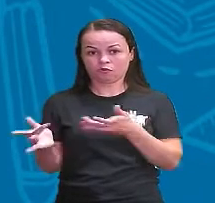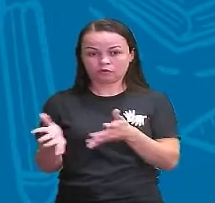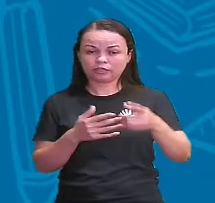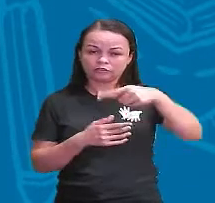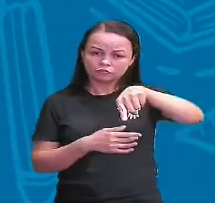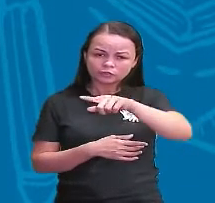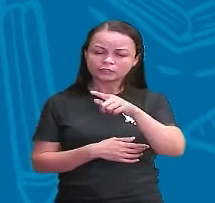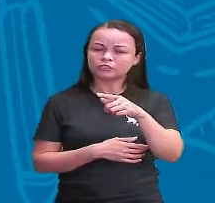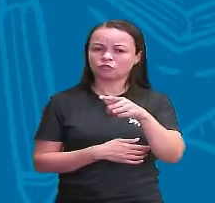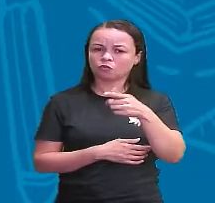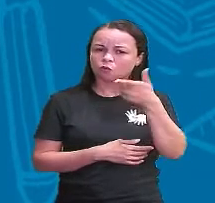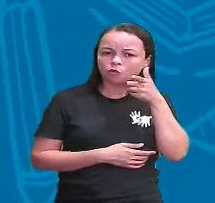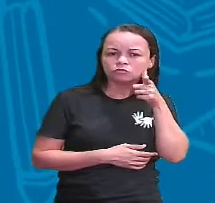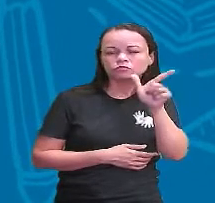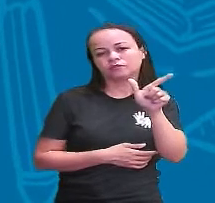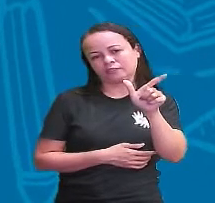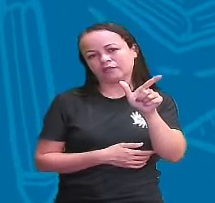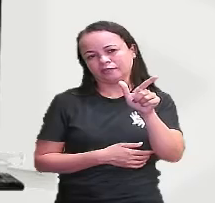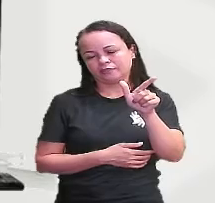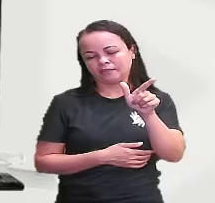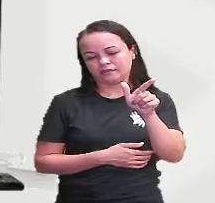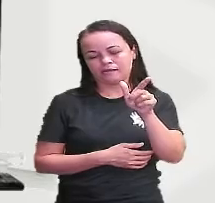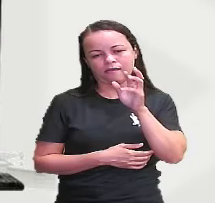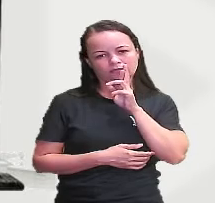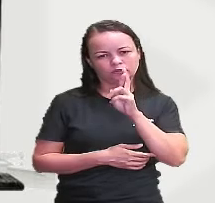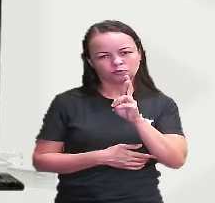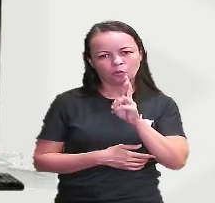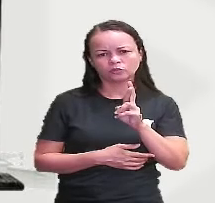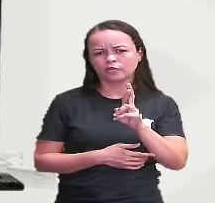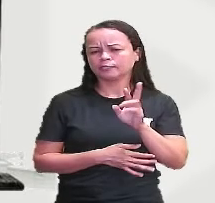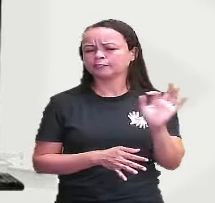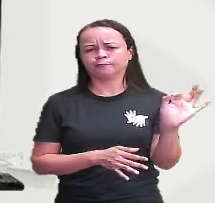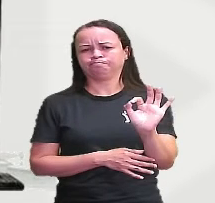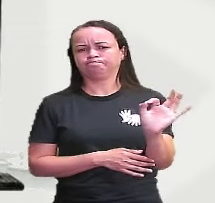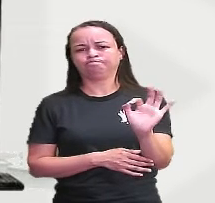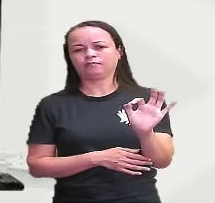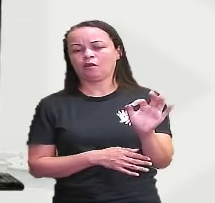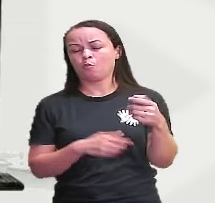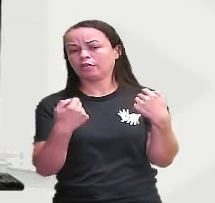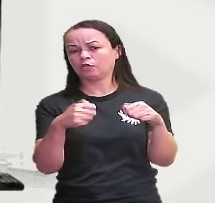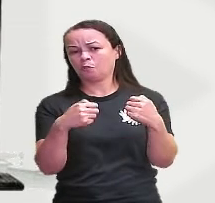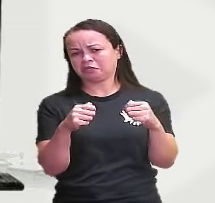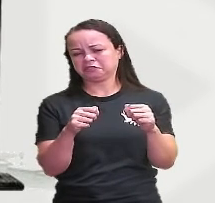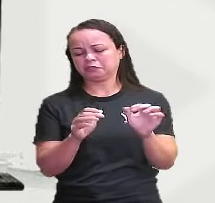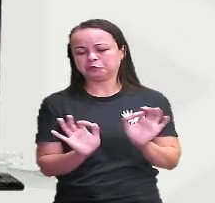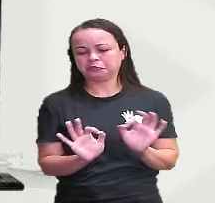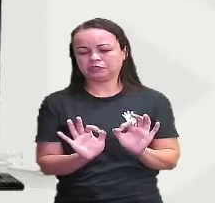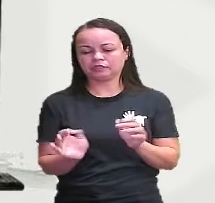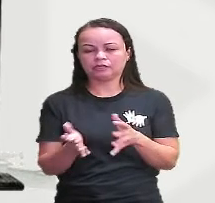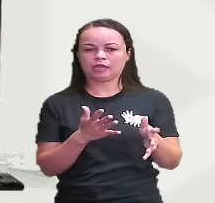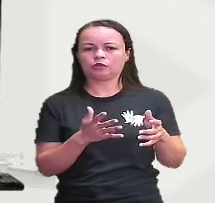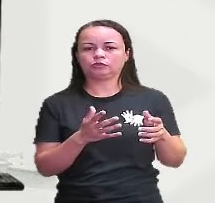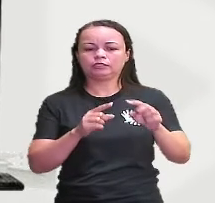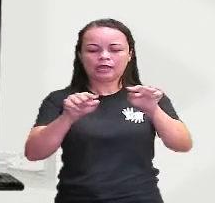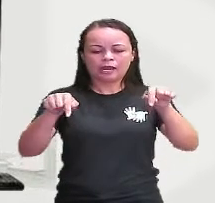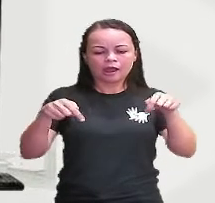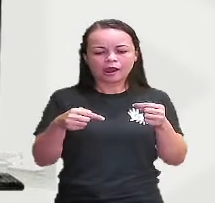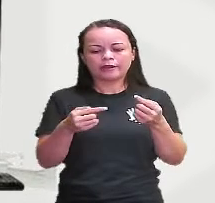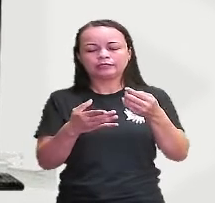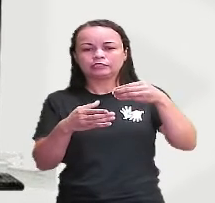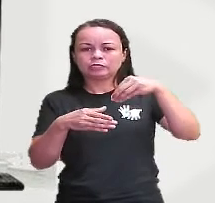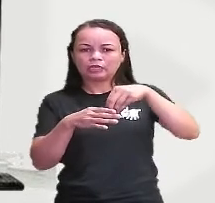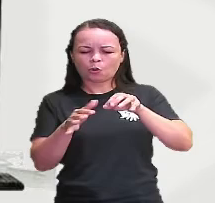de cara responder de que não, a gente não precisa necessariamente de um laboratório